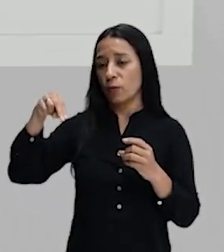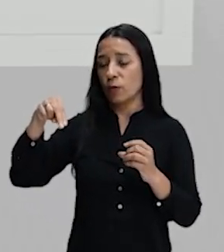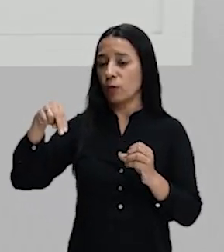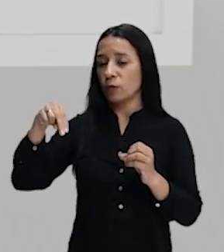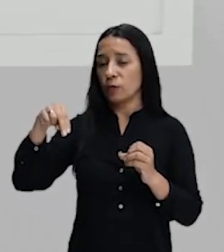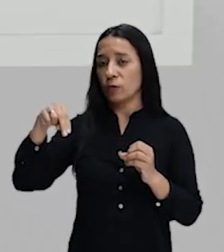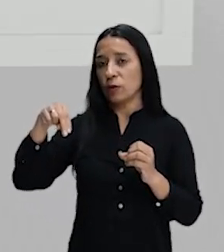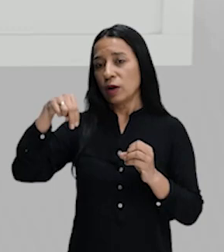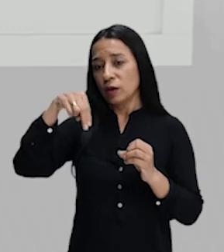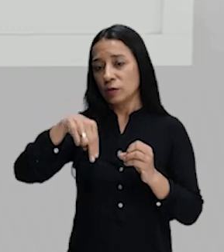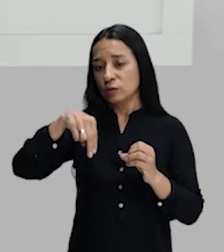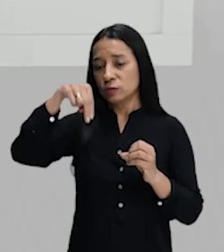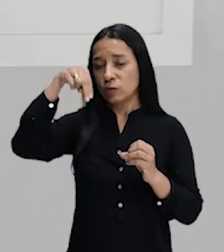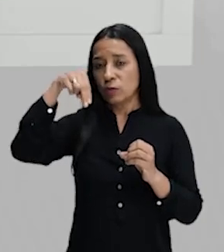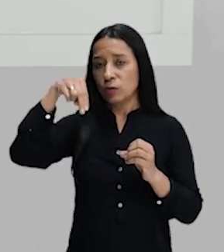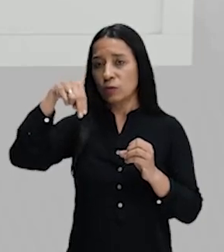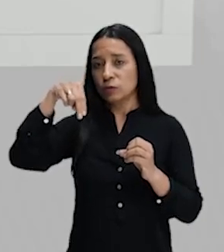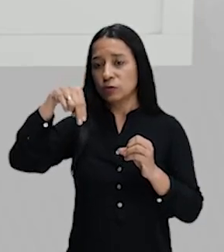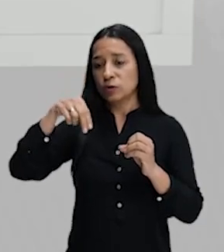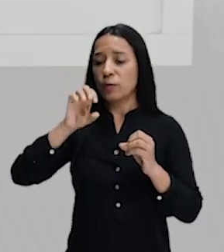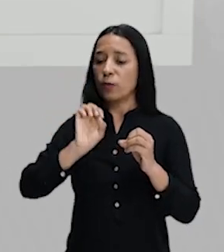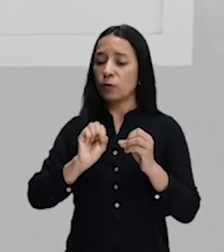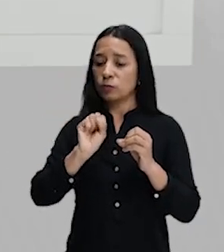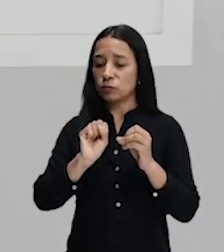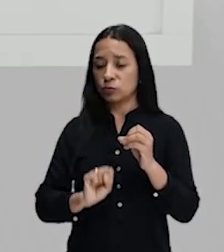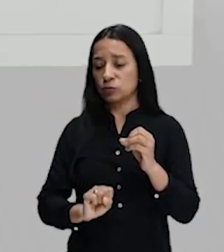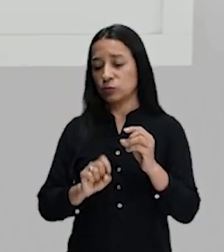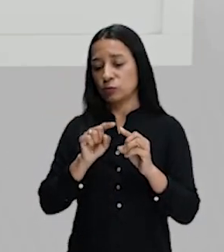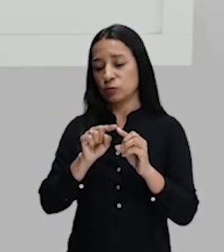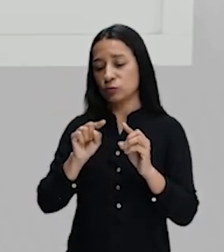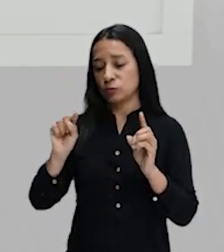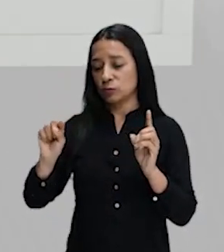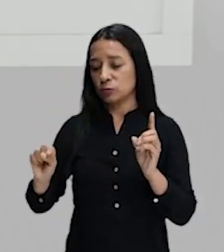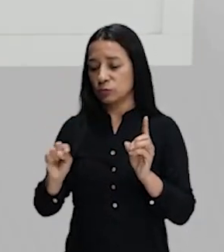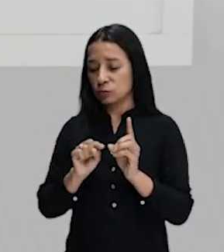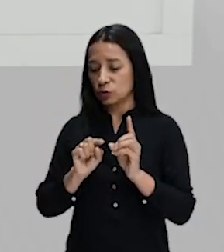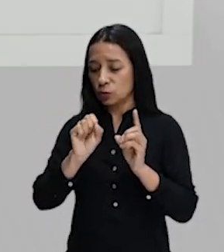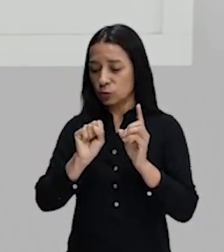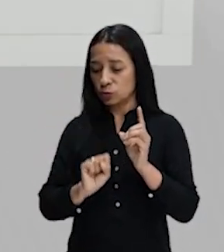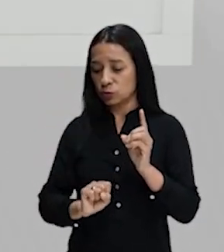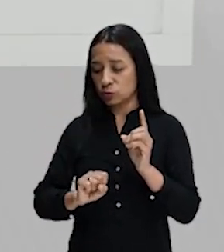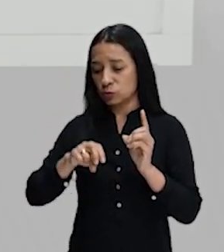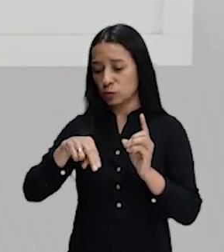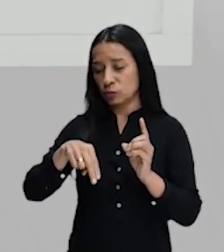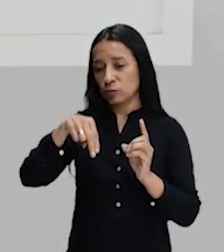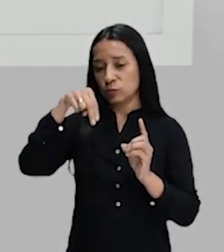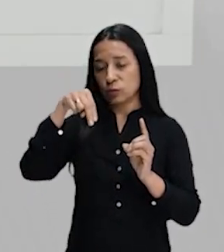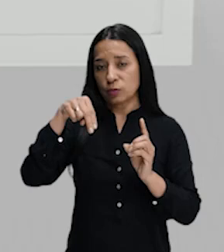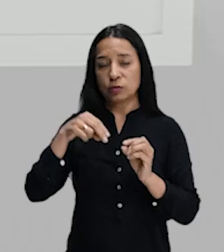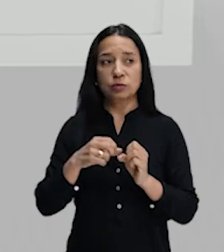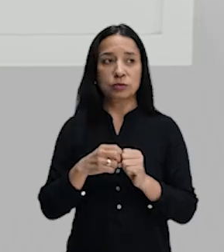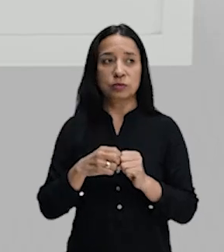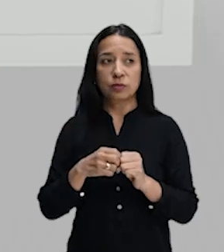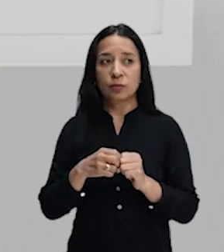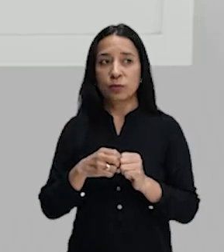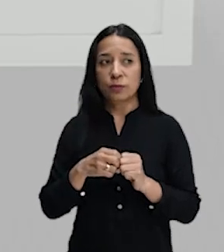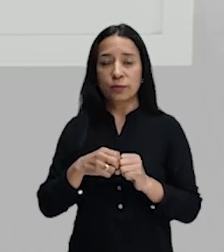eles são divididos em polo norte e polo sul, certo? Então, o N